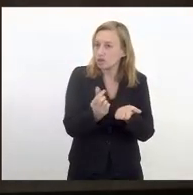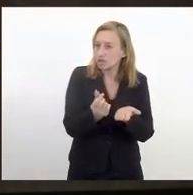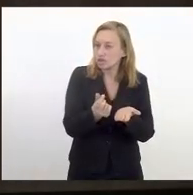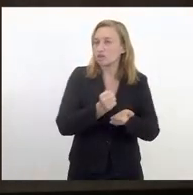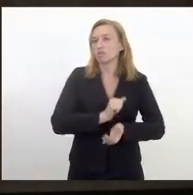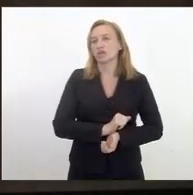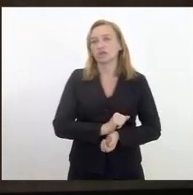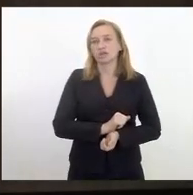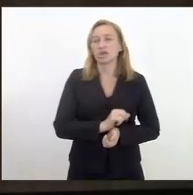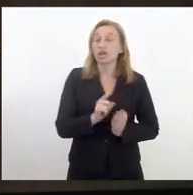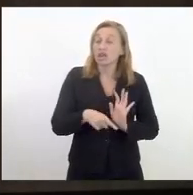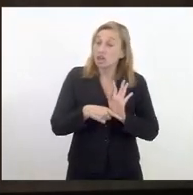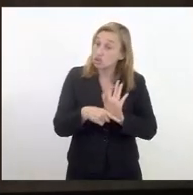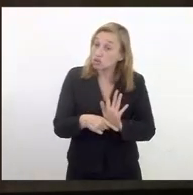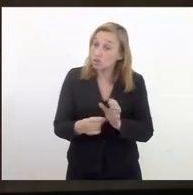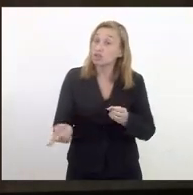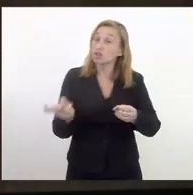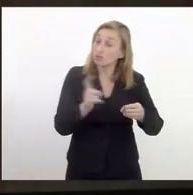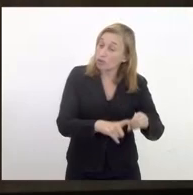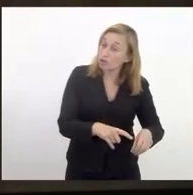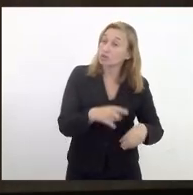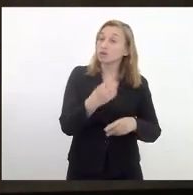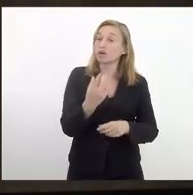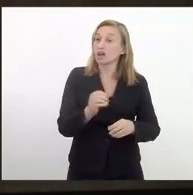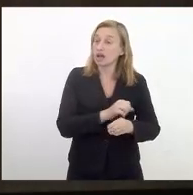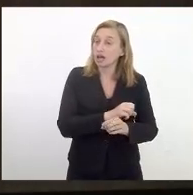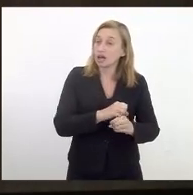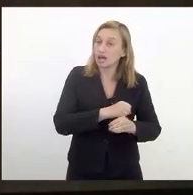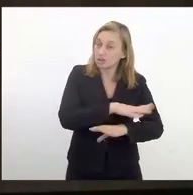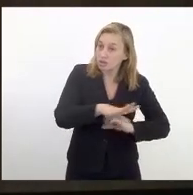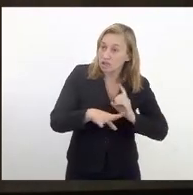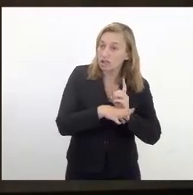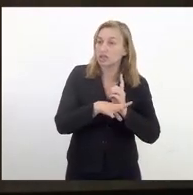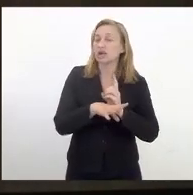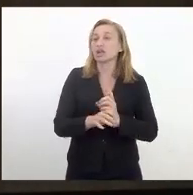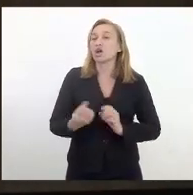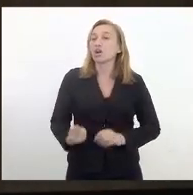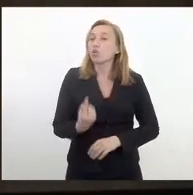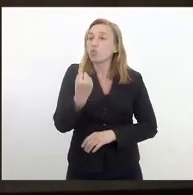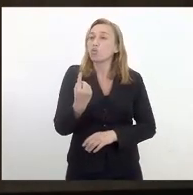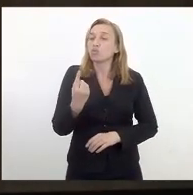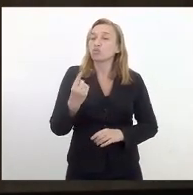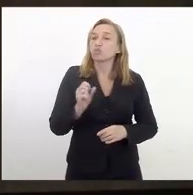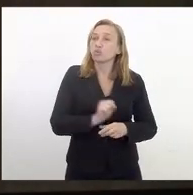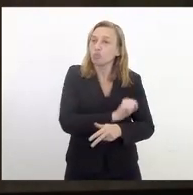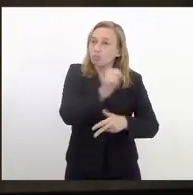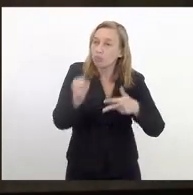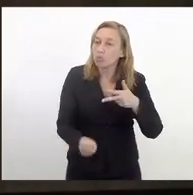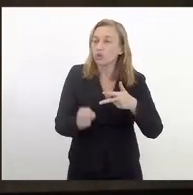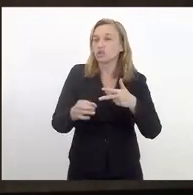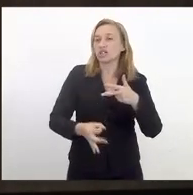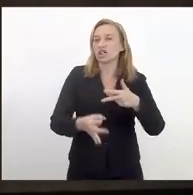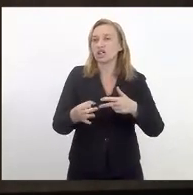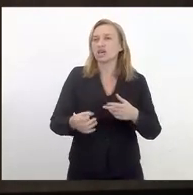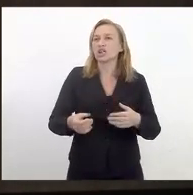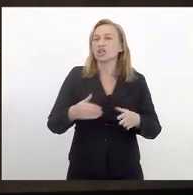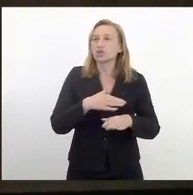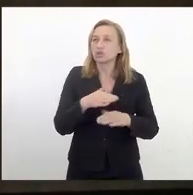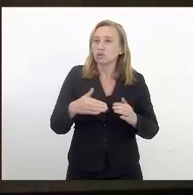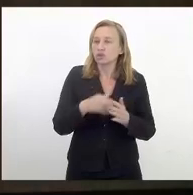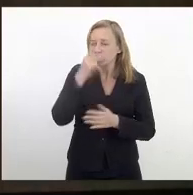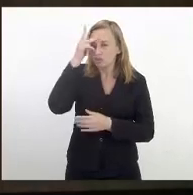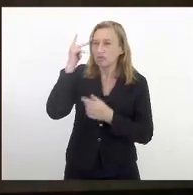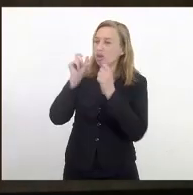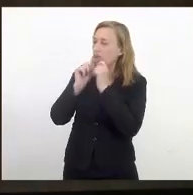com os custos e contribuindo devolvendo para a sociedade e talvez seja o único poder tão devassado o tempo inteiro Todo mundo de